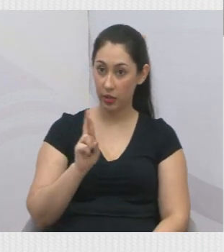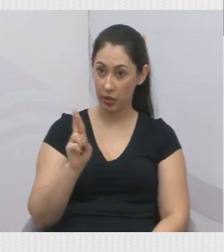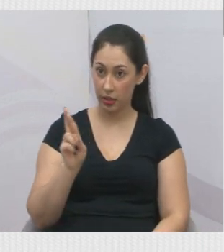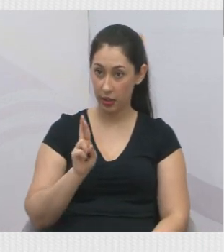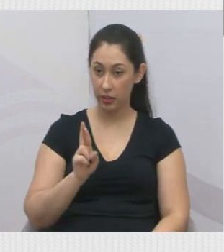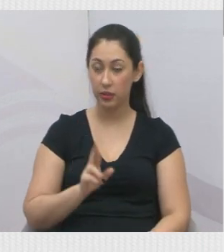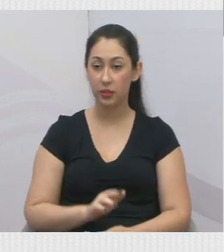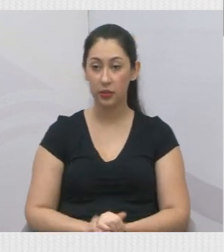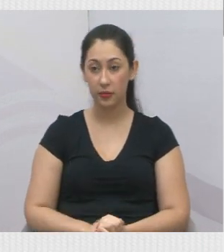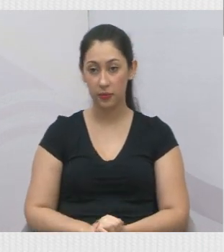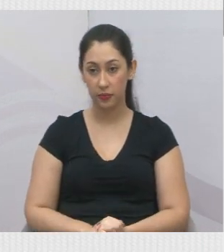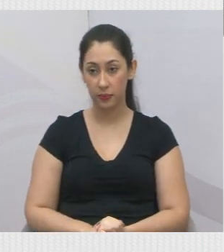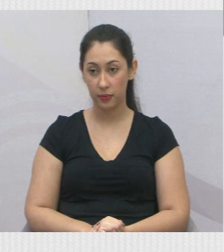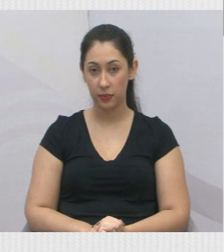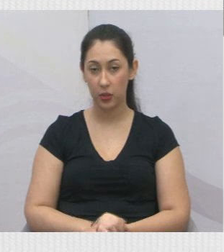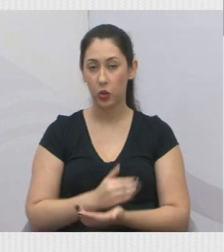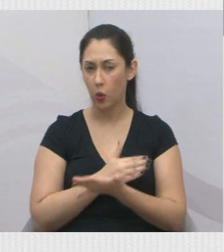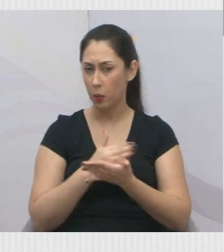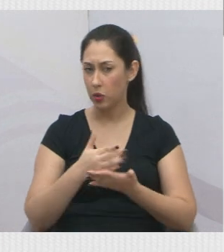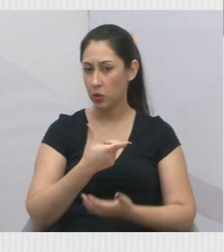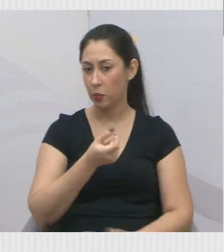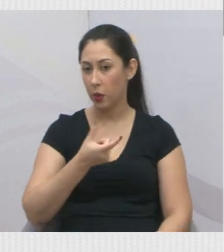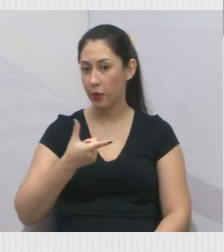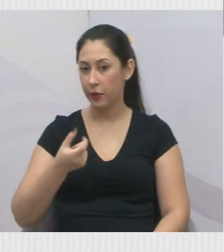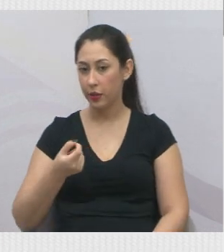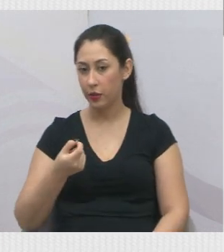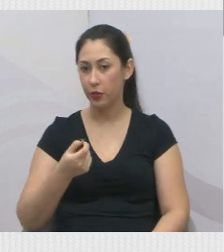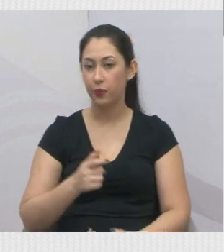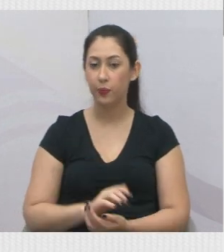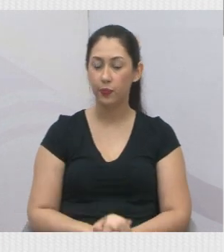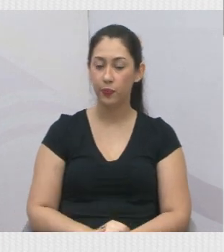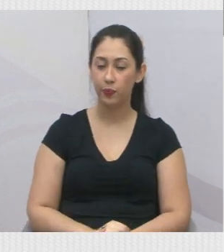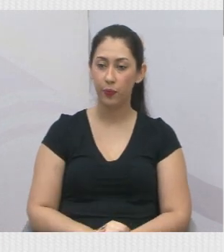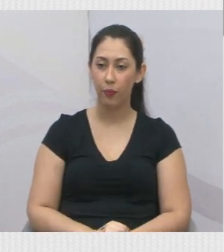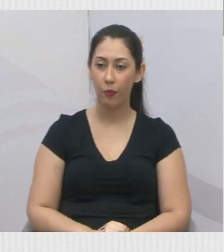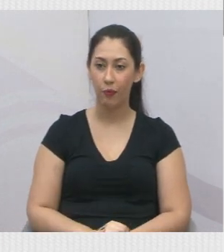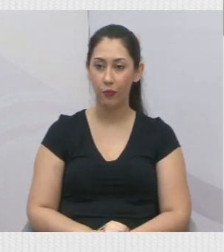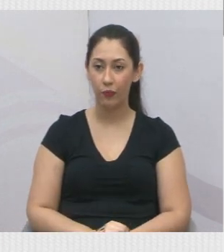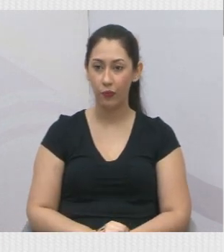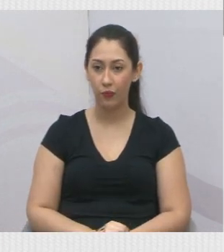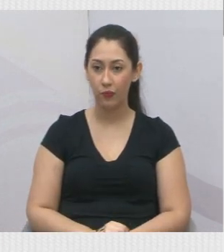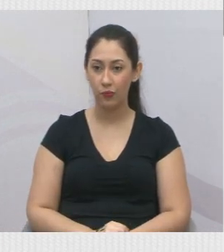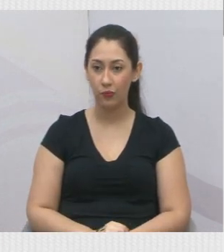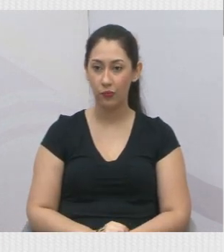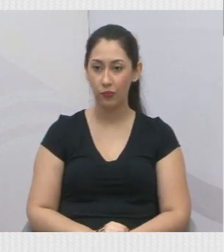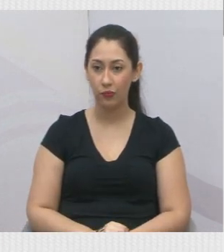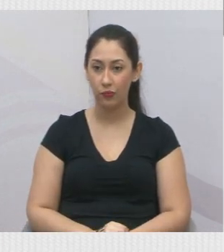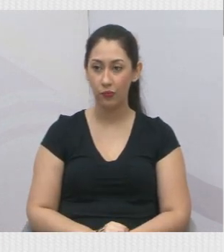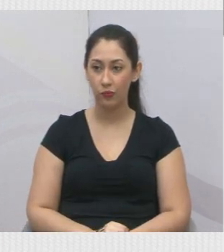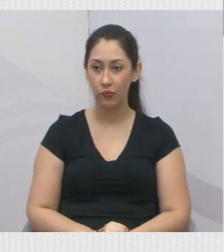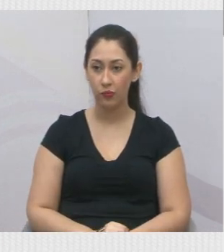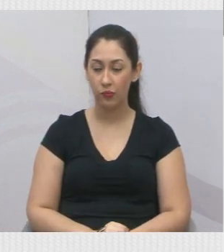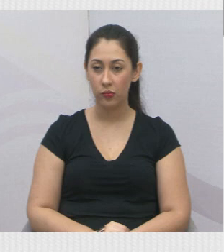R$ 129.896, também vindo de 2020 para 2021, na qual somou-se o montante